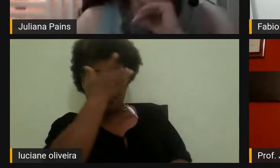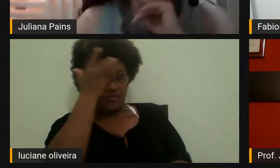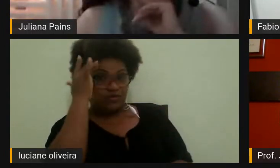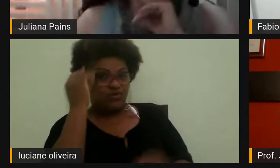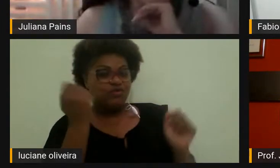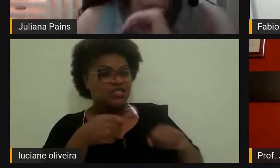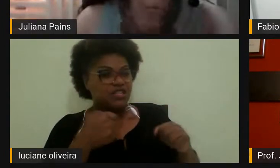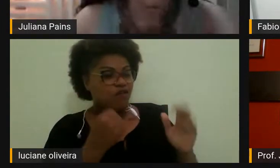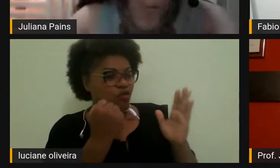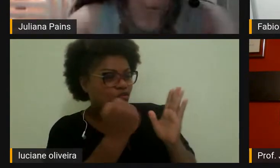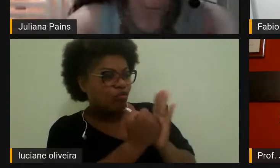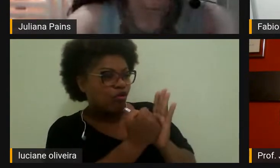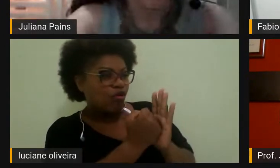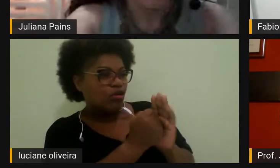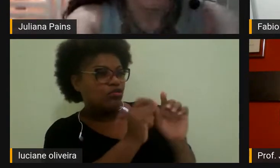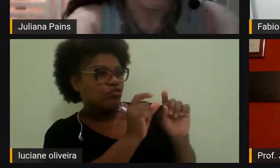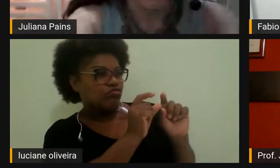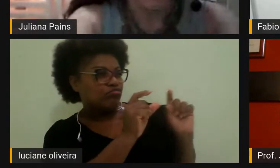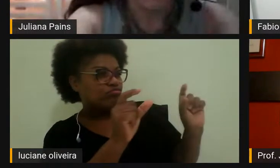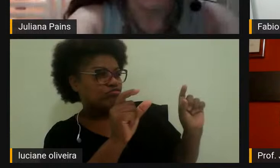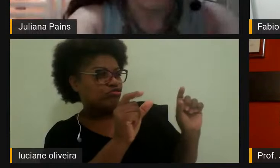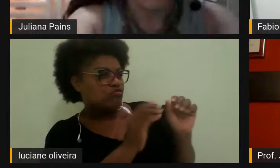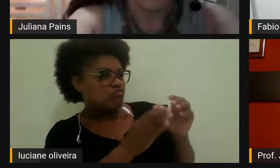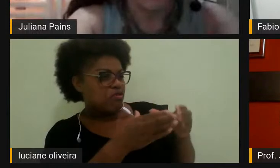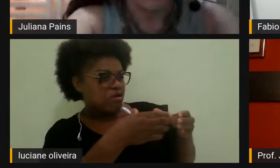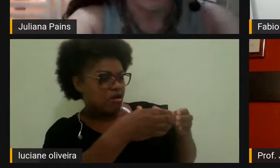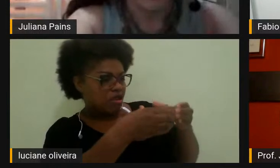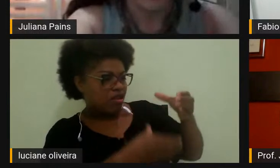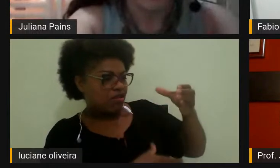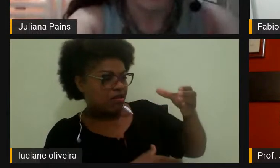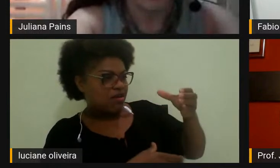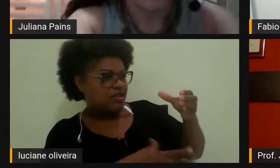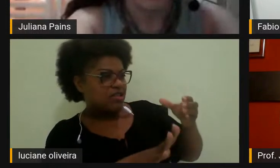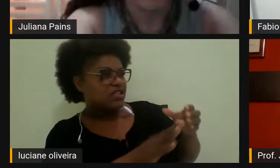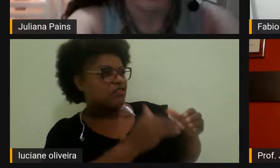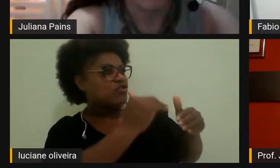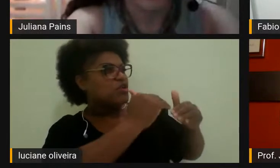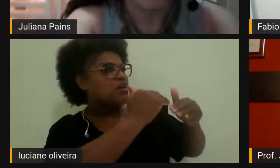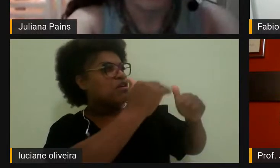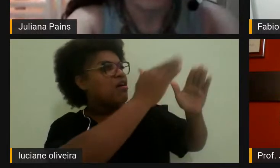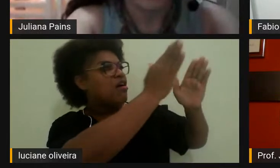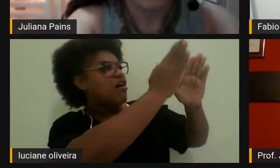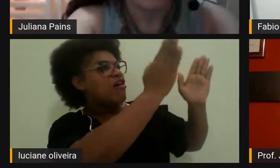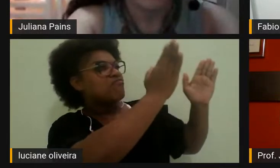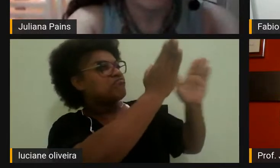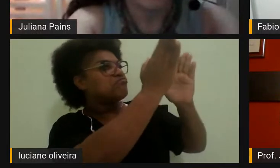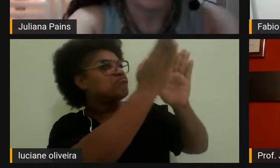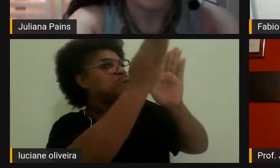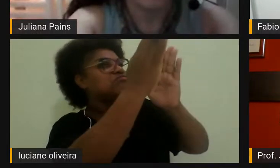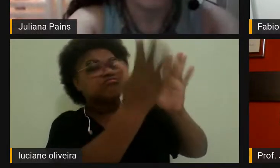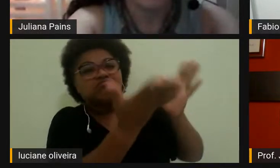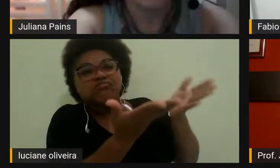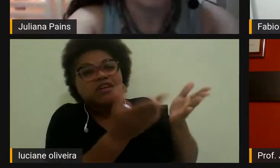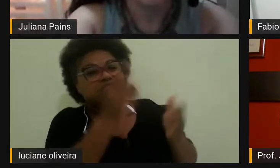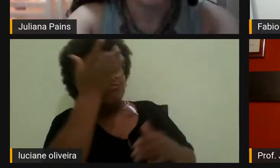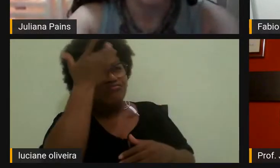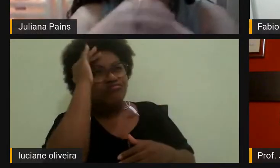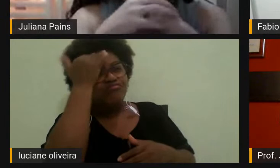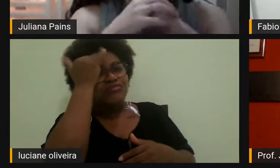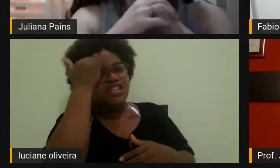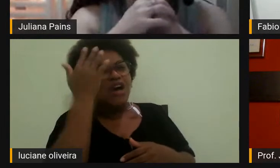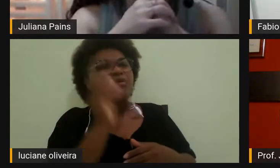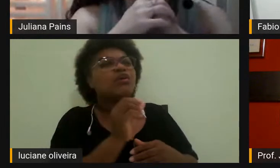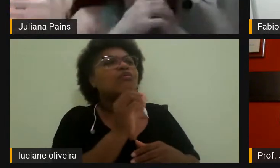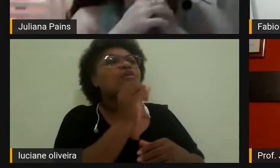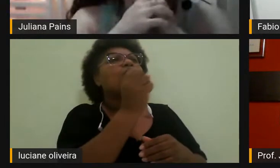rótulo de uma lata que tá na estante e ela pegou e ela não sabe que até à data de